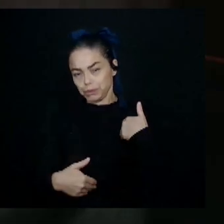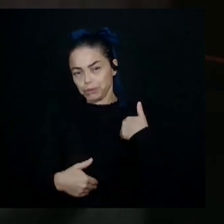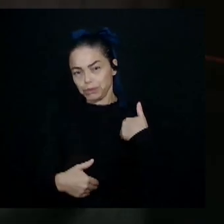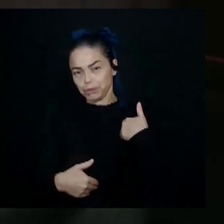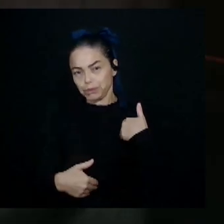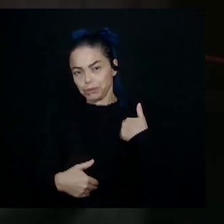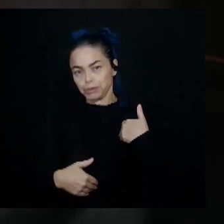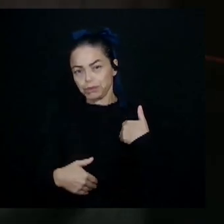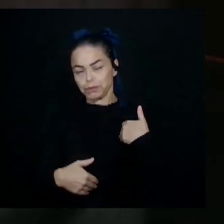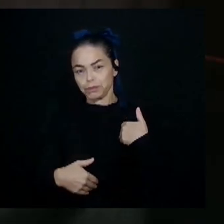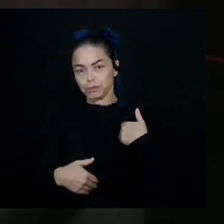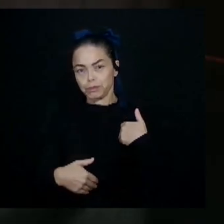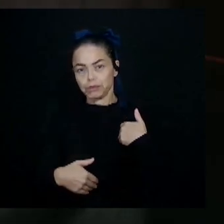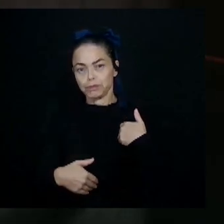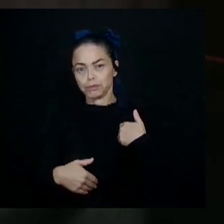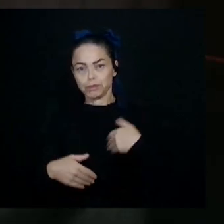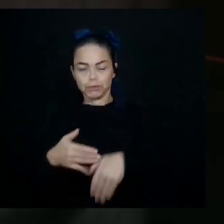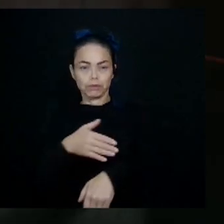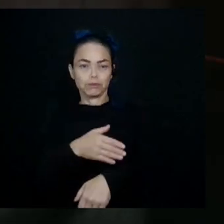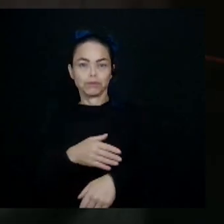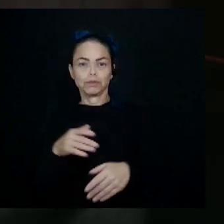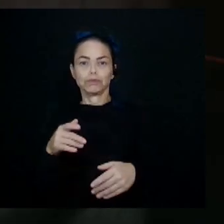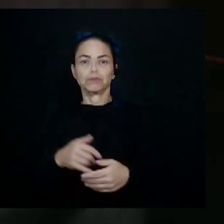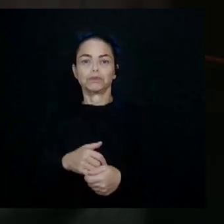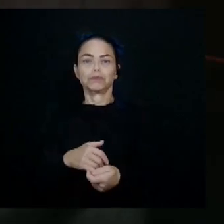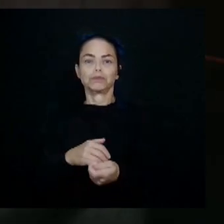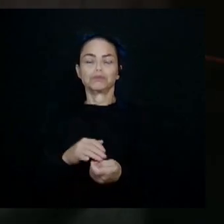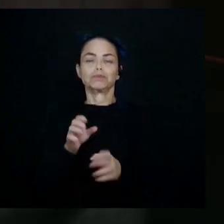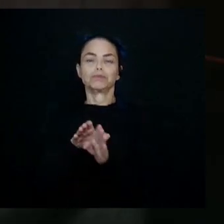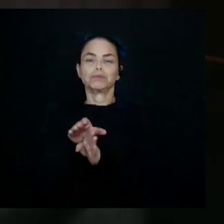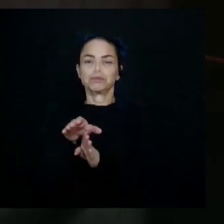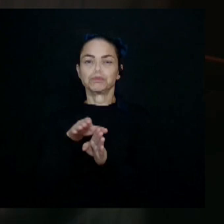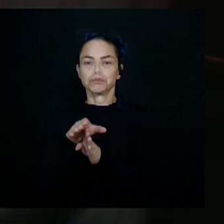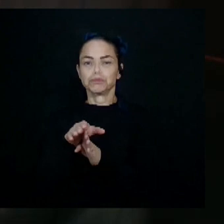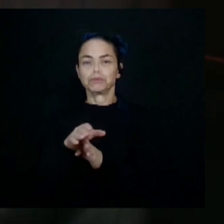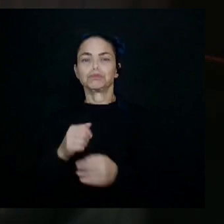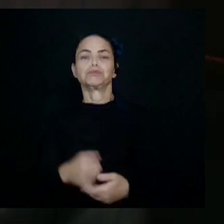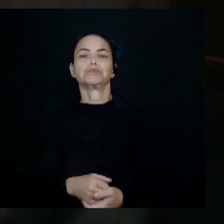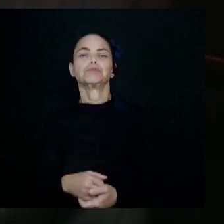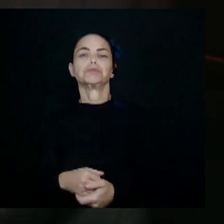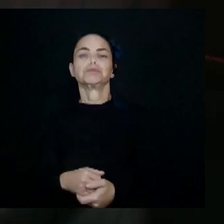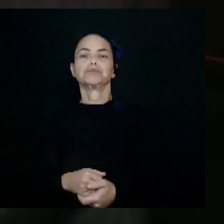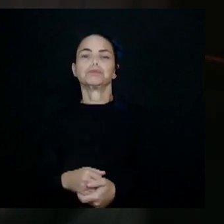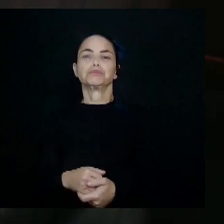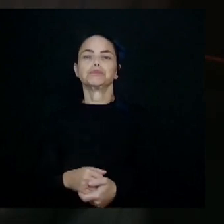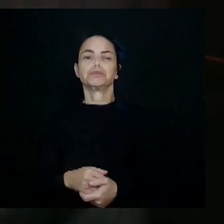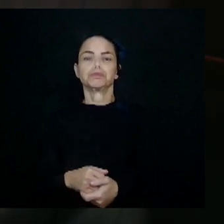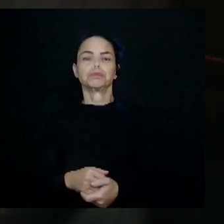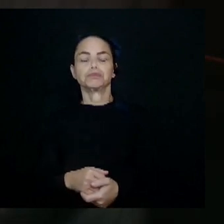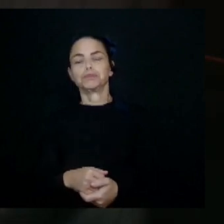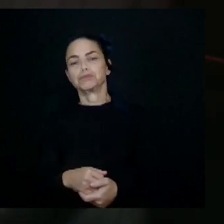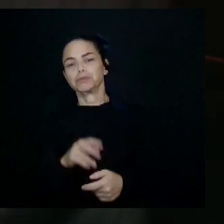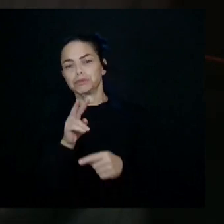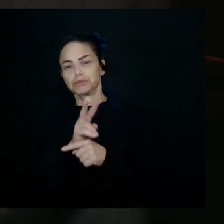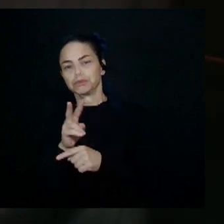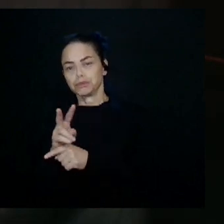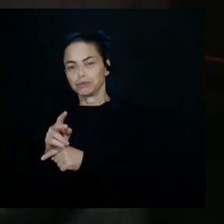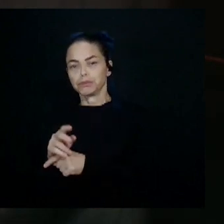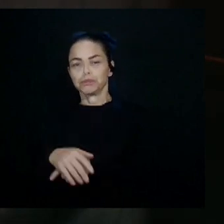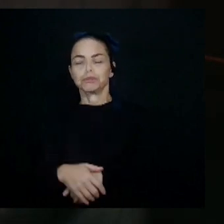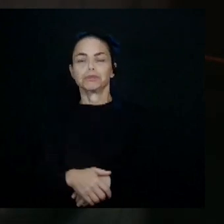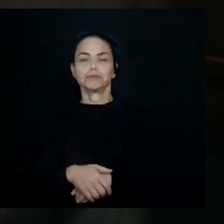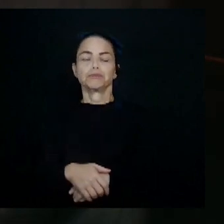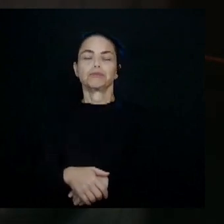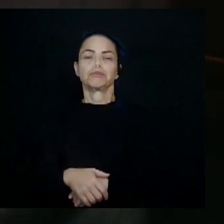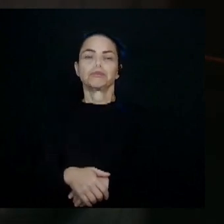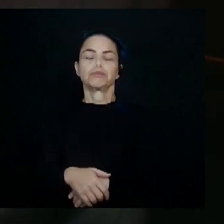Roupas. Qual que é a orientação, Viviane, para os cuidadores, enfim, para essa menina